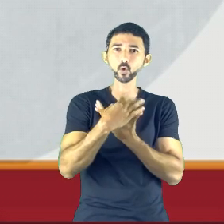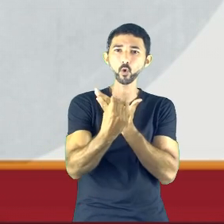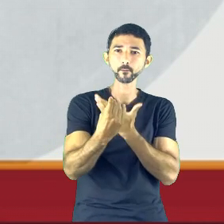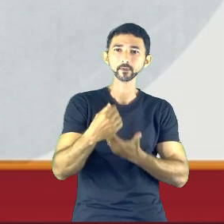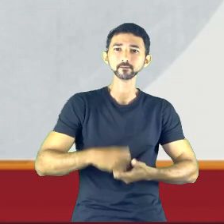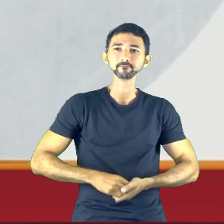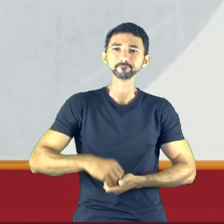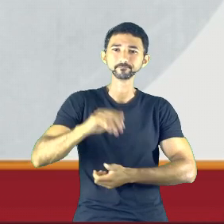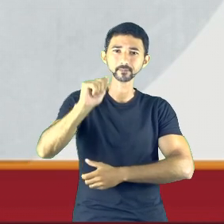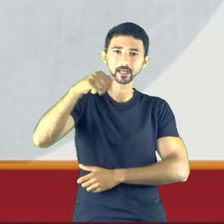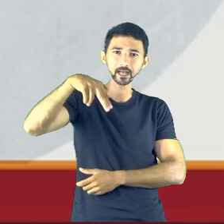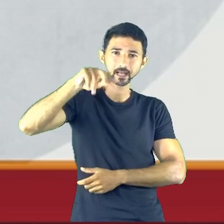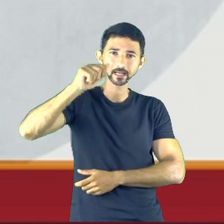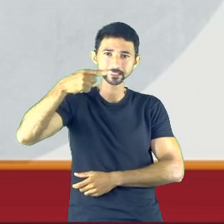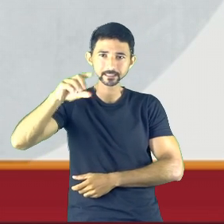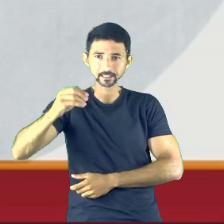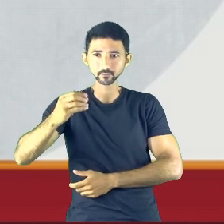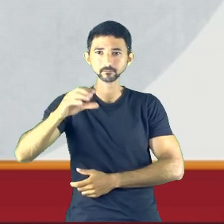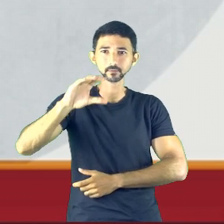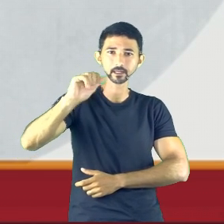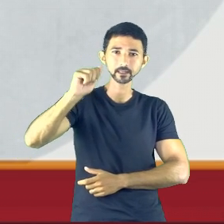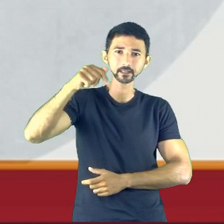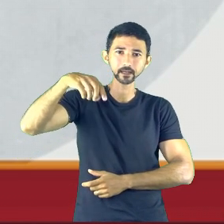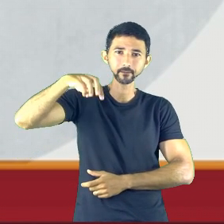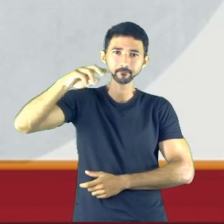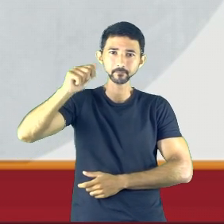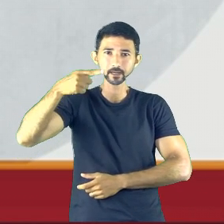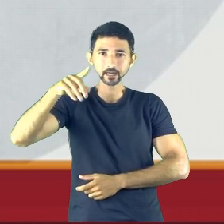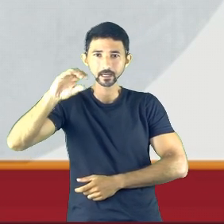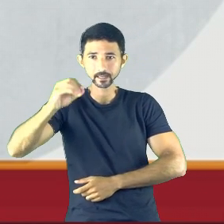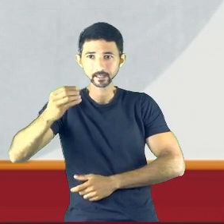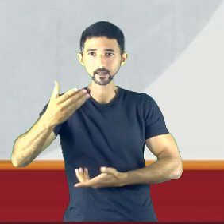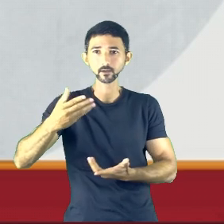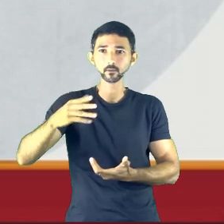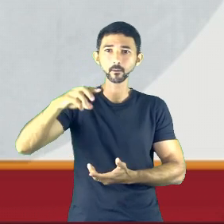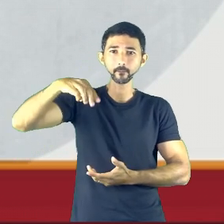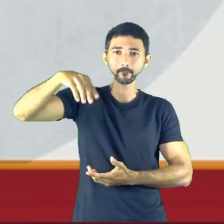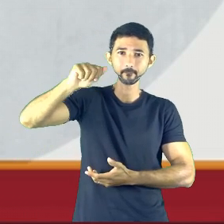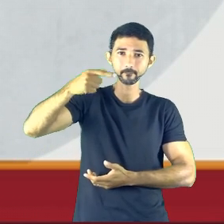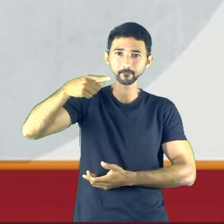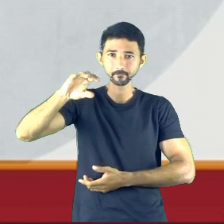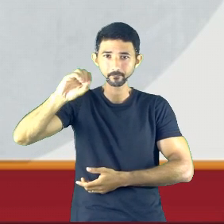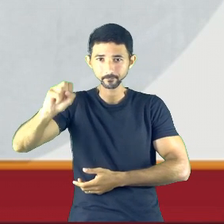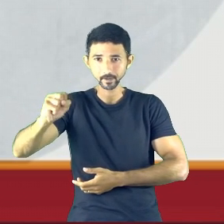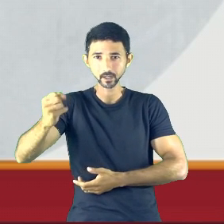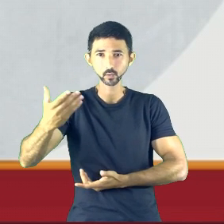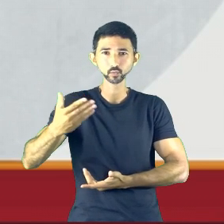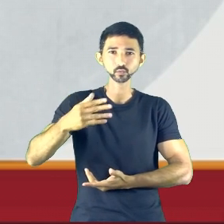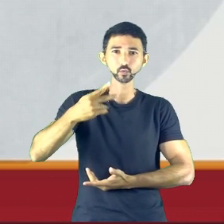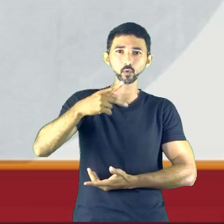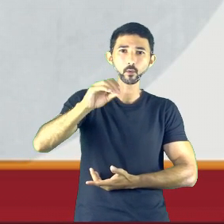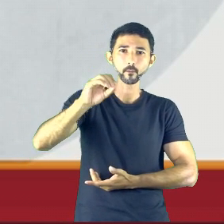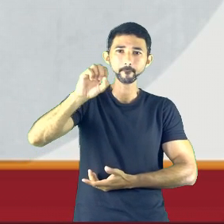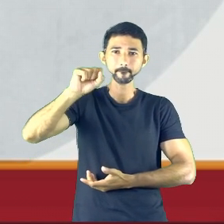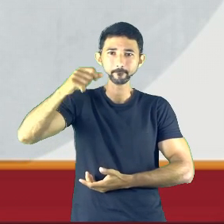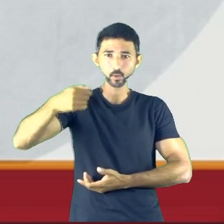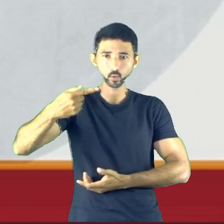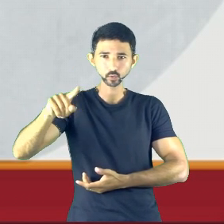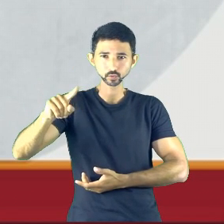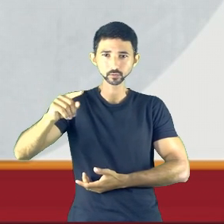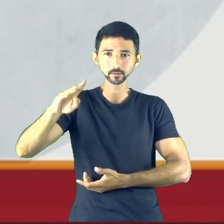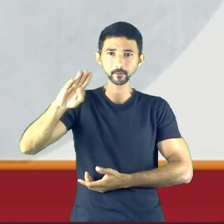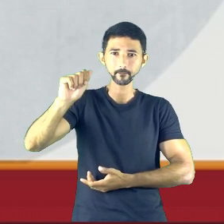só, repitam comigo essas palavras: anã, camarão, mãos, põe, balões